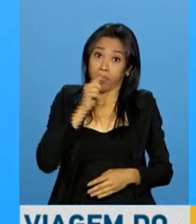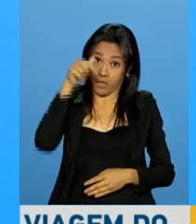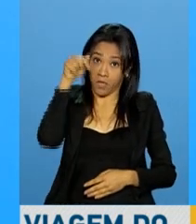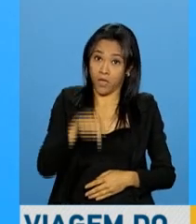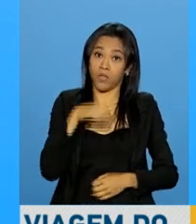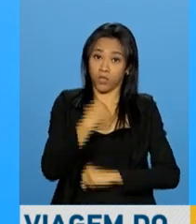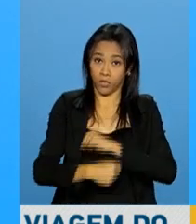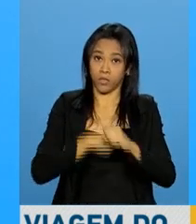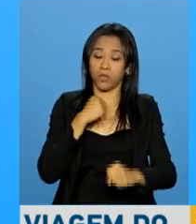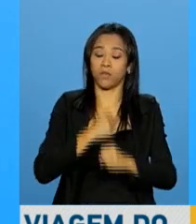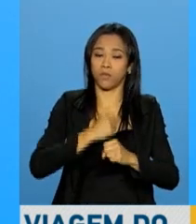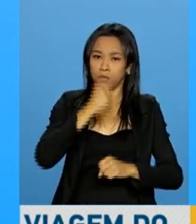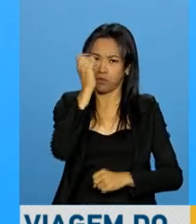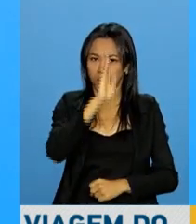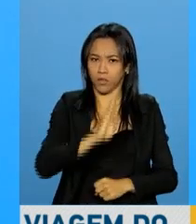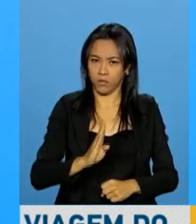senhores,